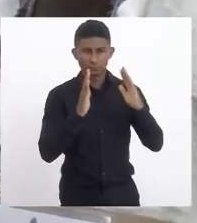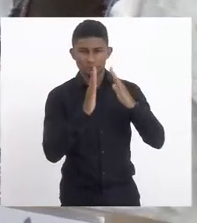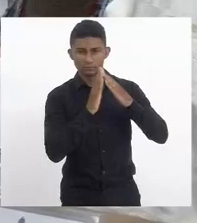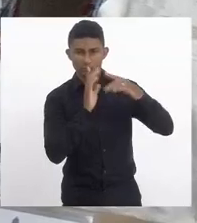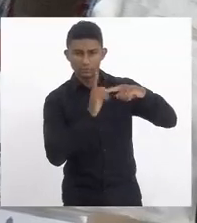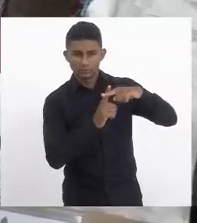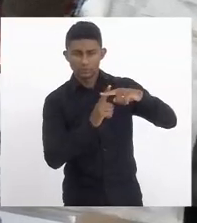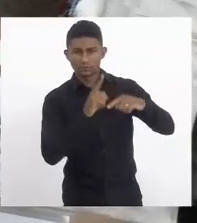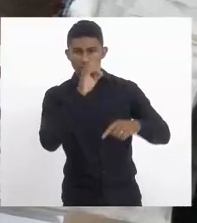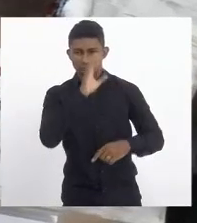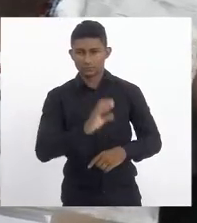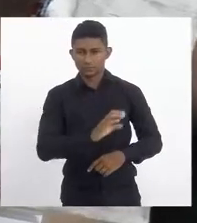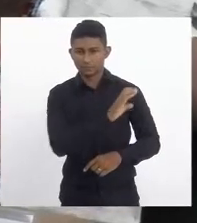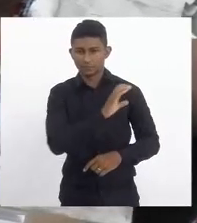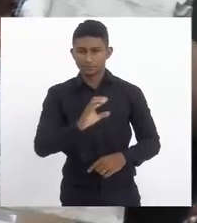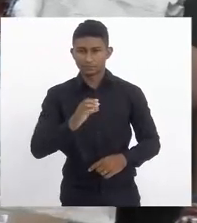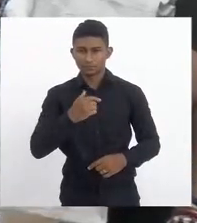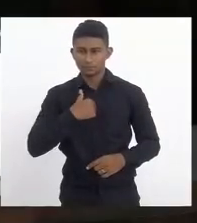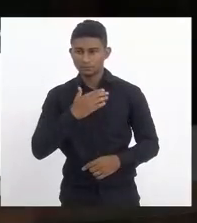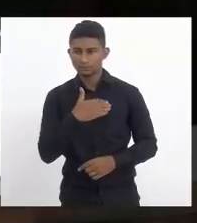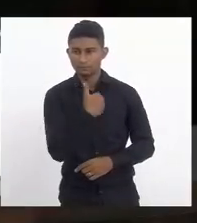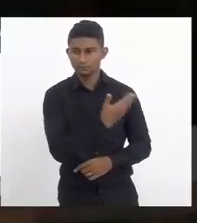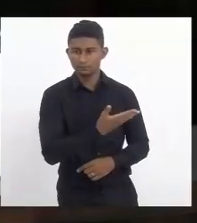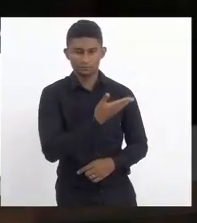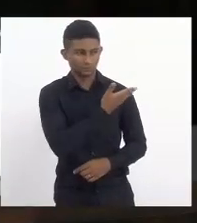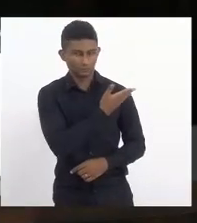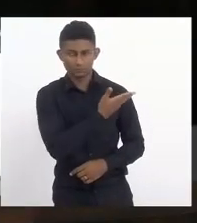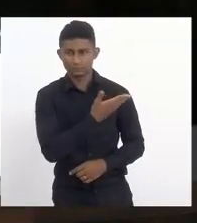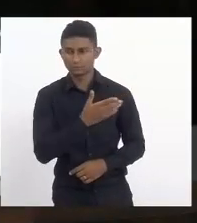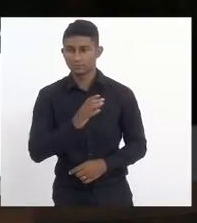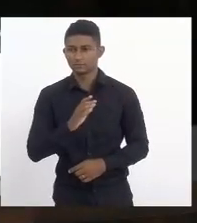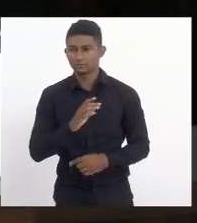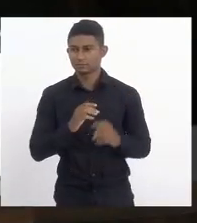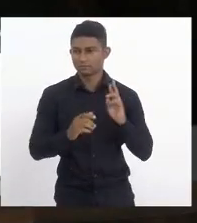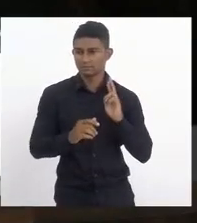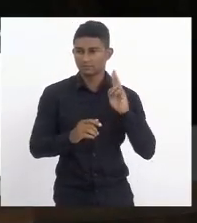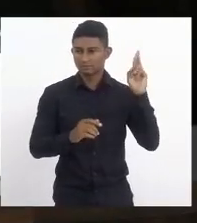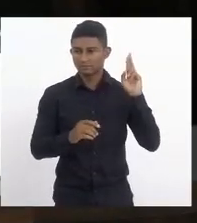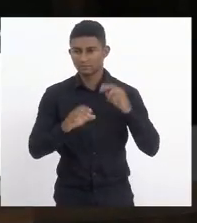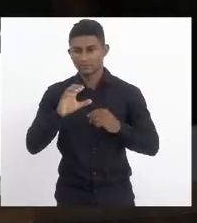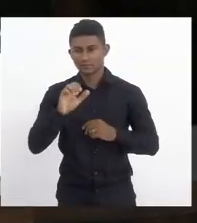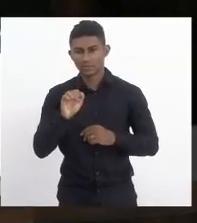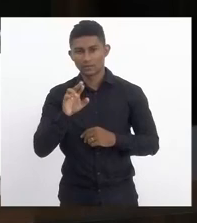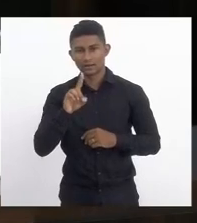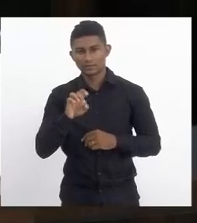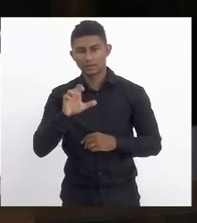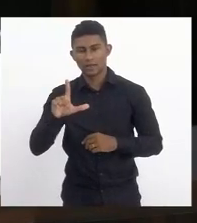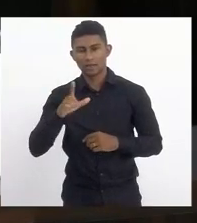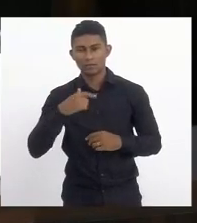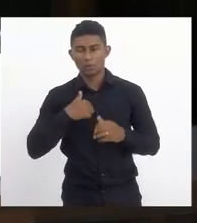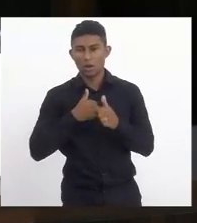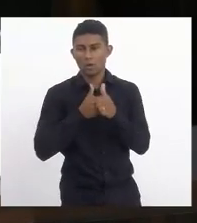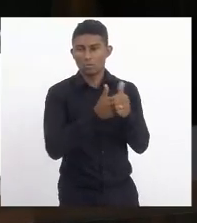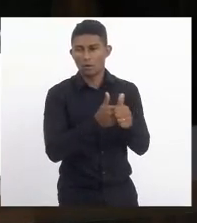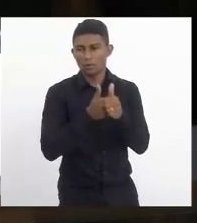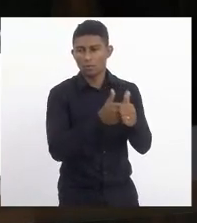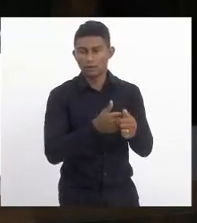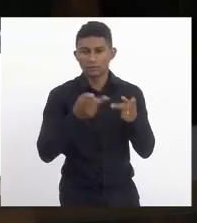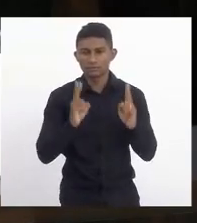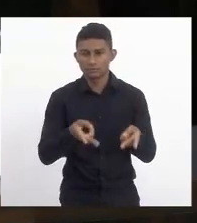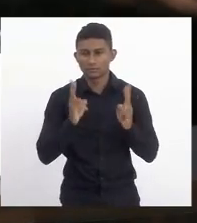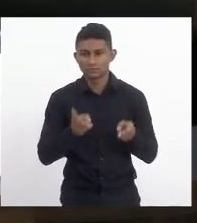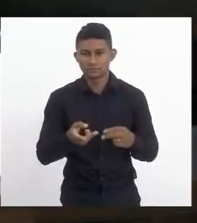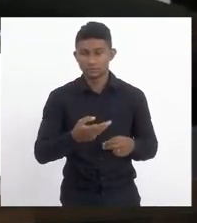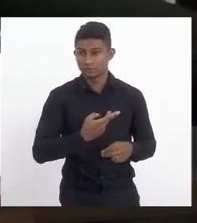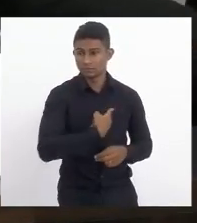aqui do lado do meu querido cardeal, que eu acompanho desde o momento que chegou aqui, fomos juntos a